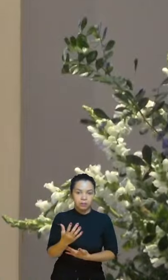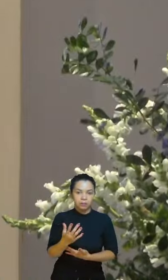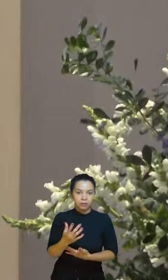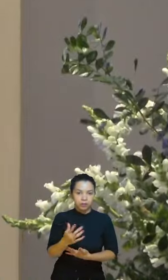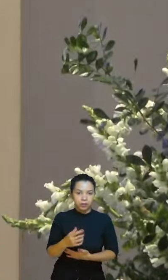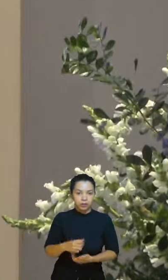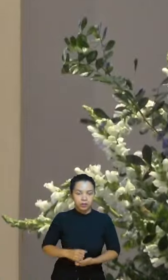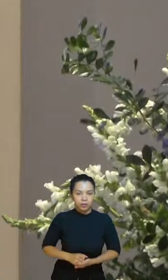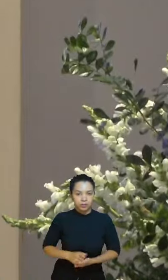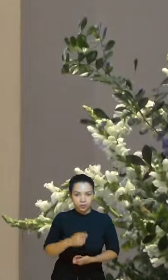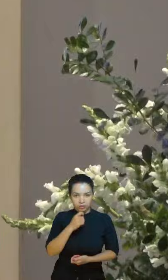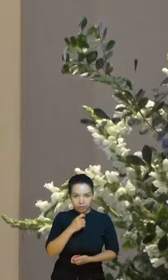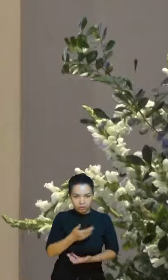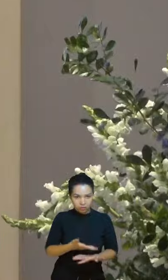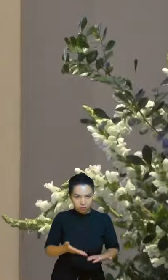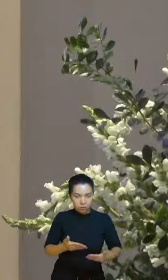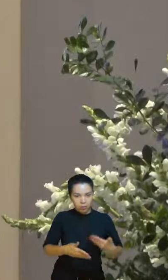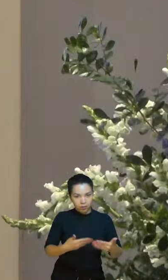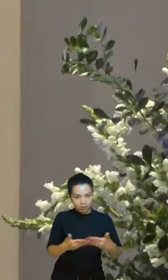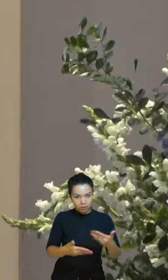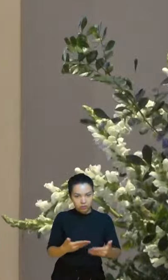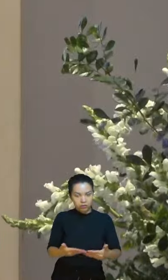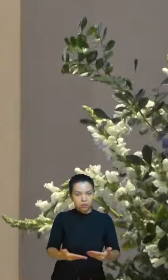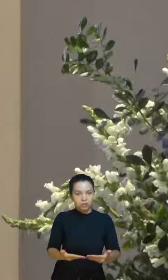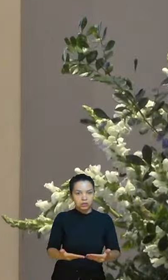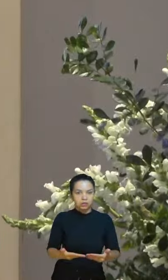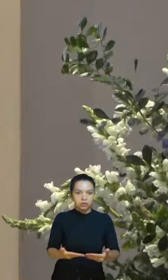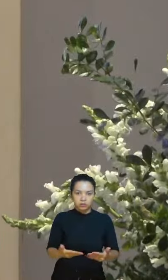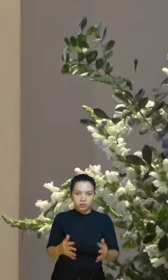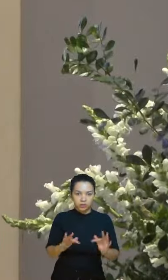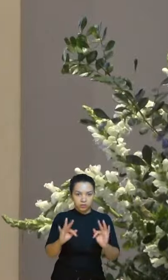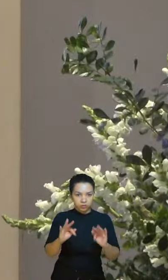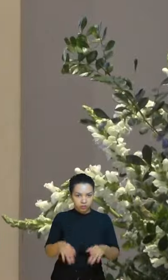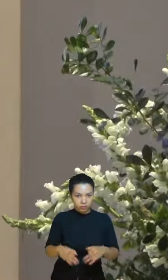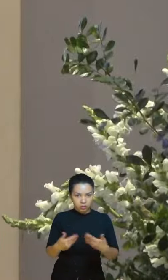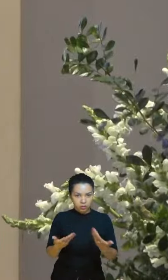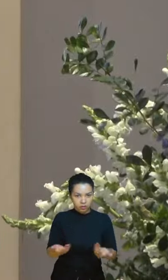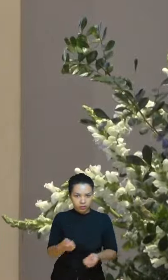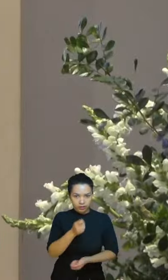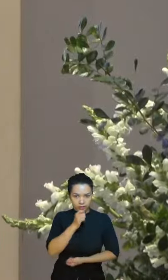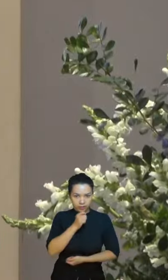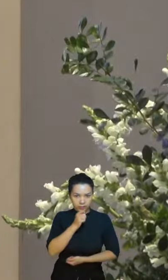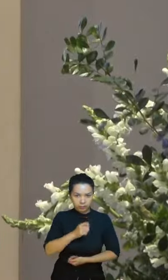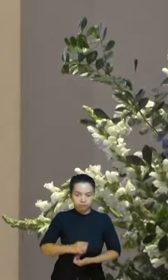ainda o processo de convencimento não chegou a ser final